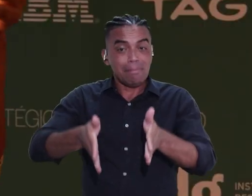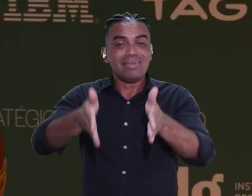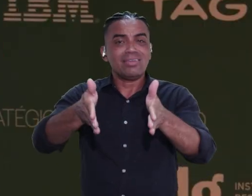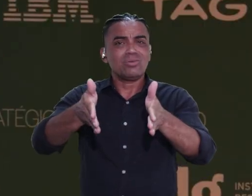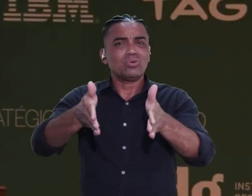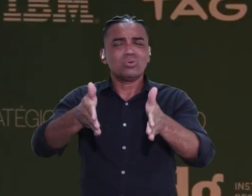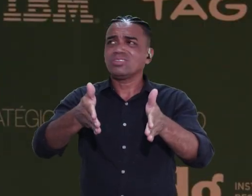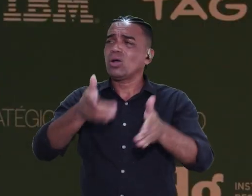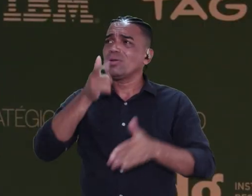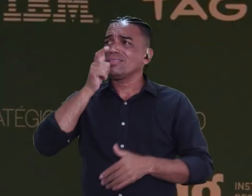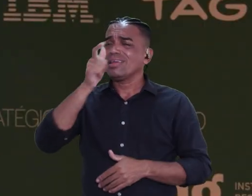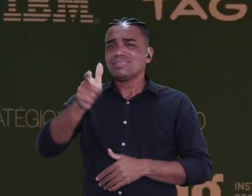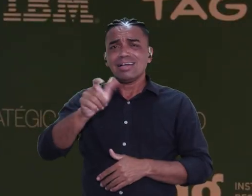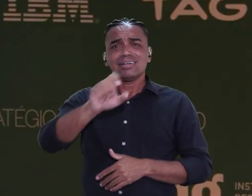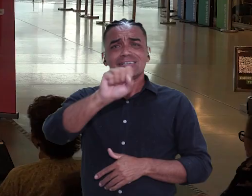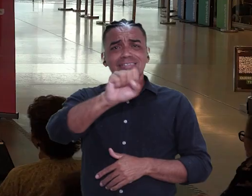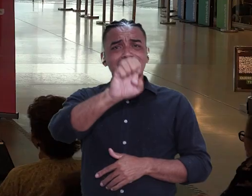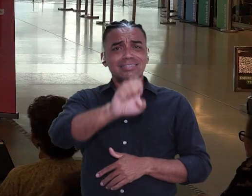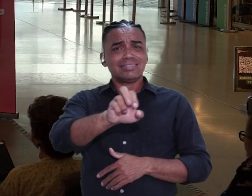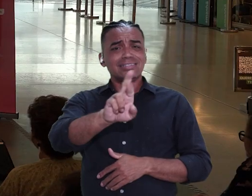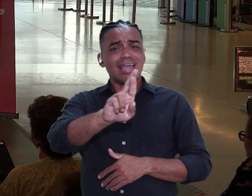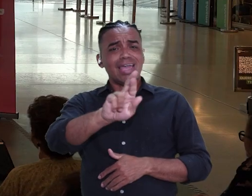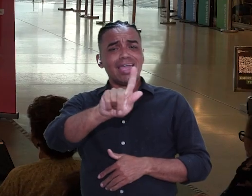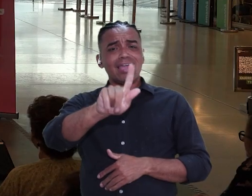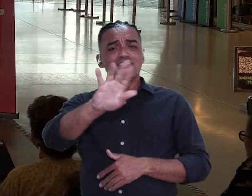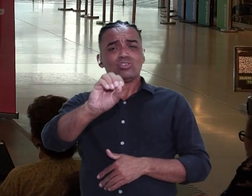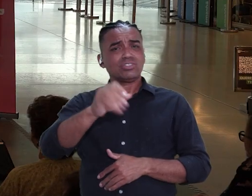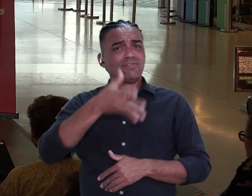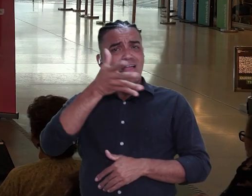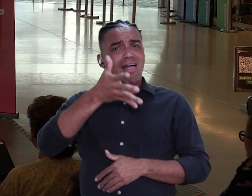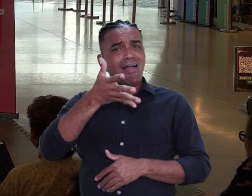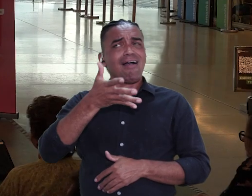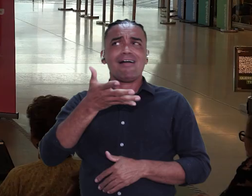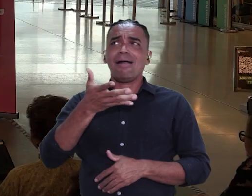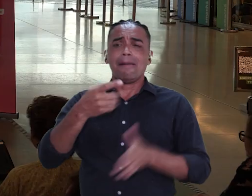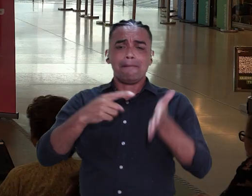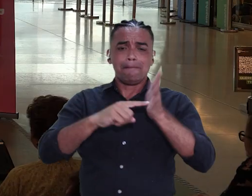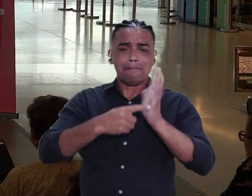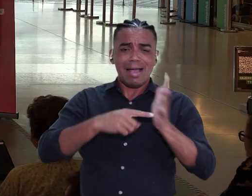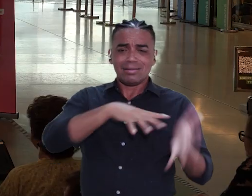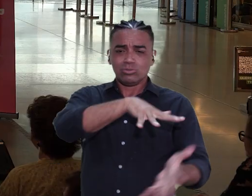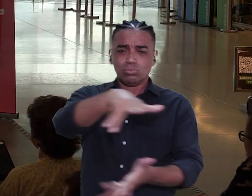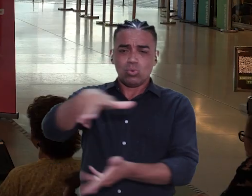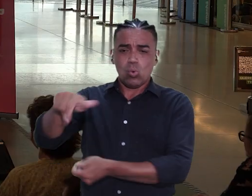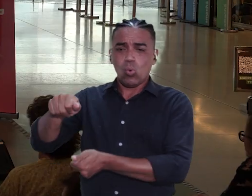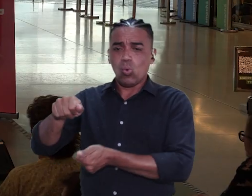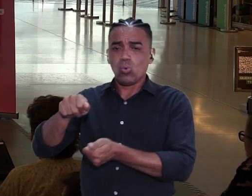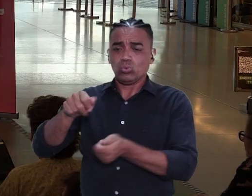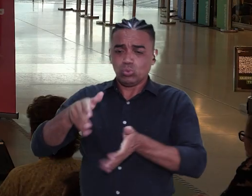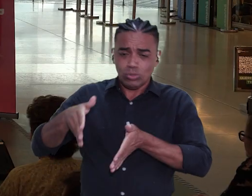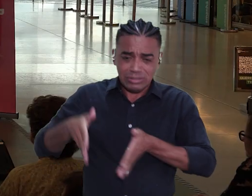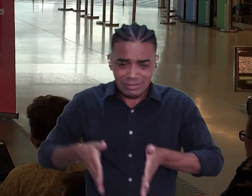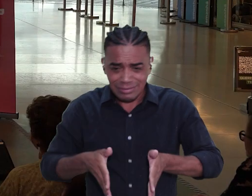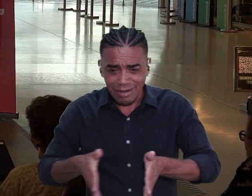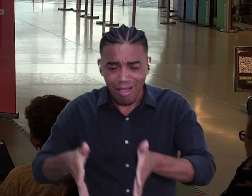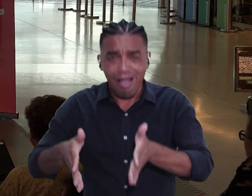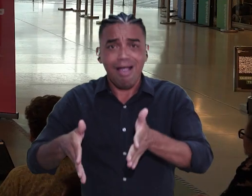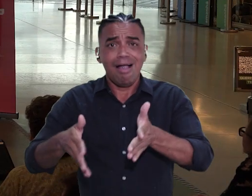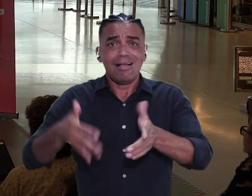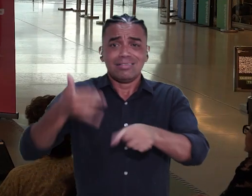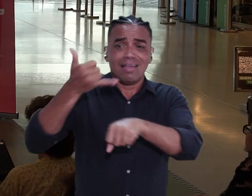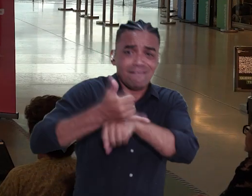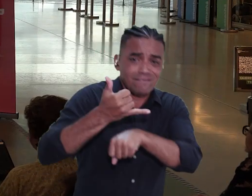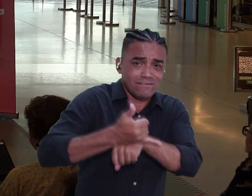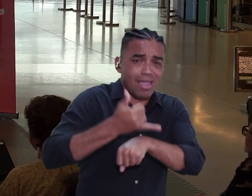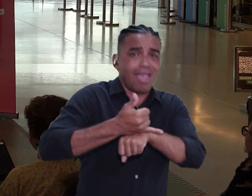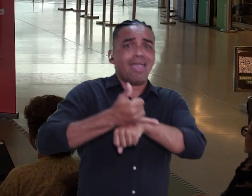foi tão interessante, Sérgio, você mencionar a máquina do mundo e a estrada, e o ferro e as